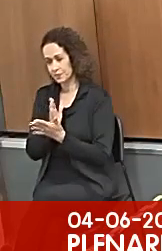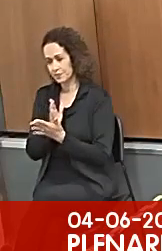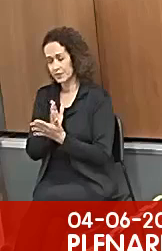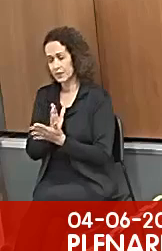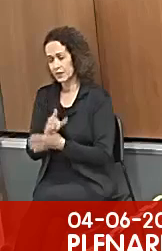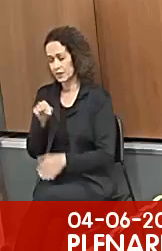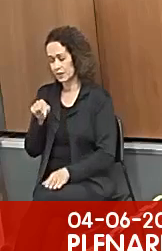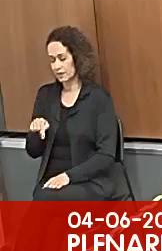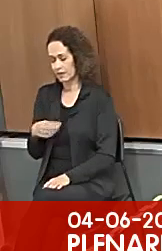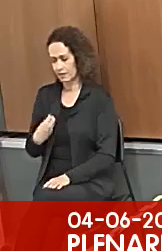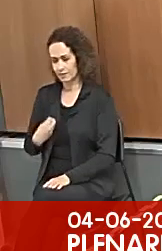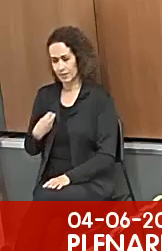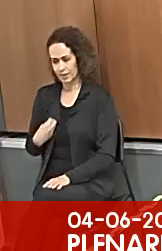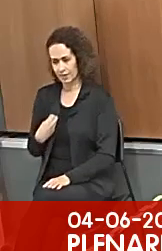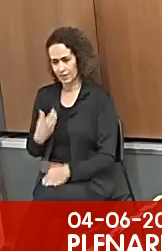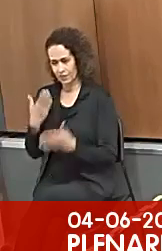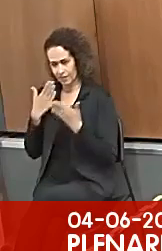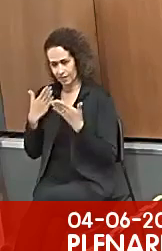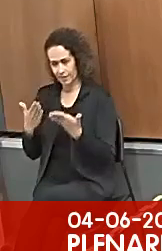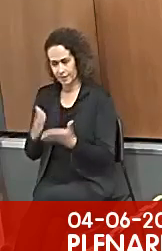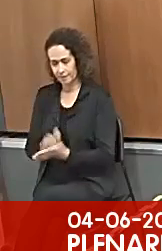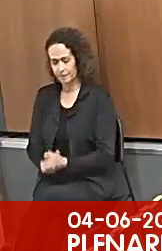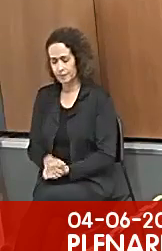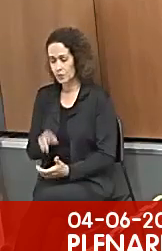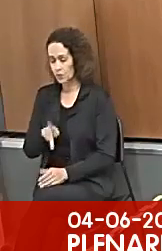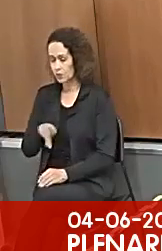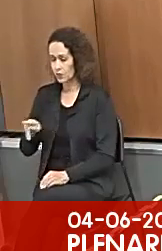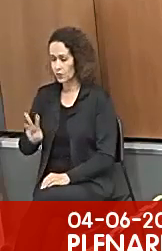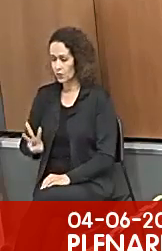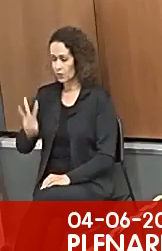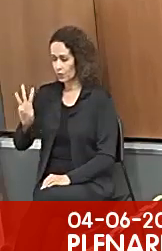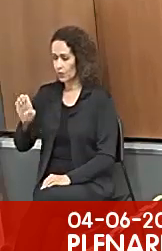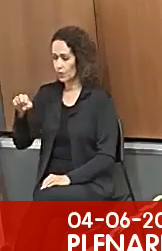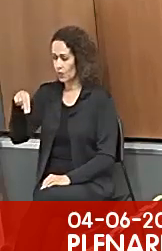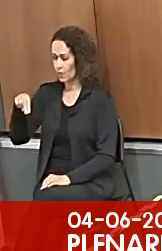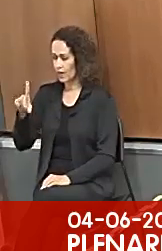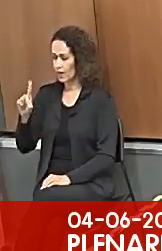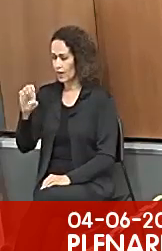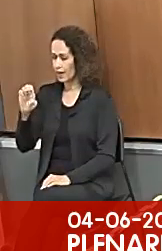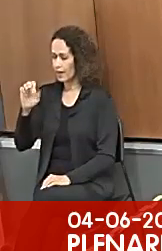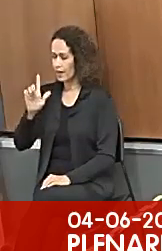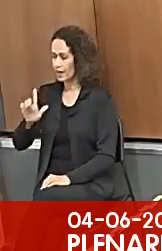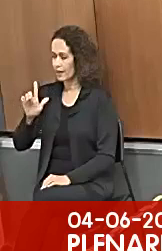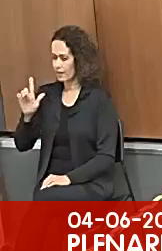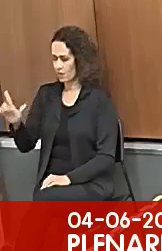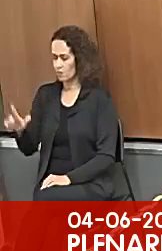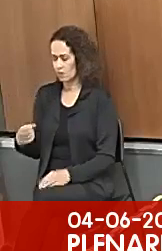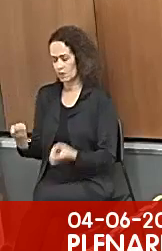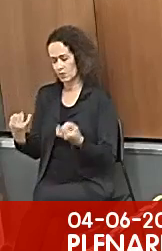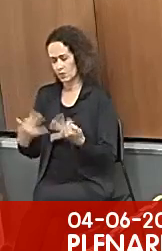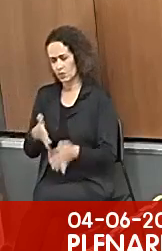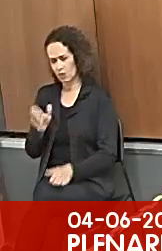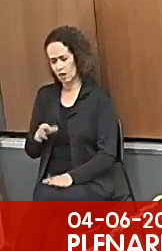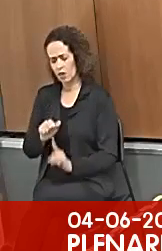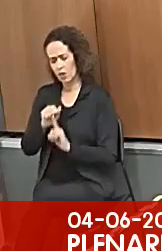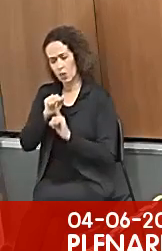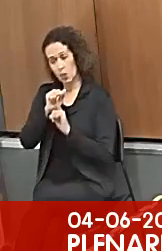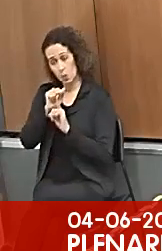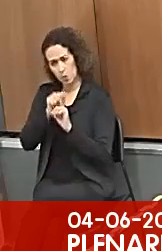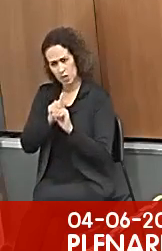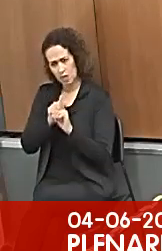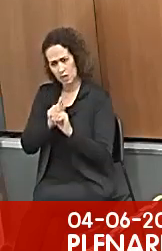tarde. Como muito bem disse o professor Wendel, nós tivemos aqui um mês intenso